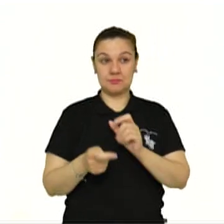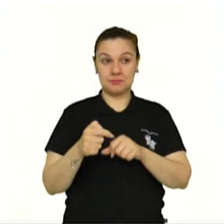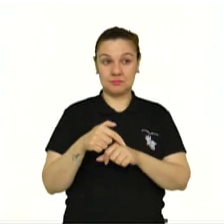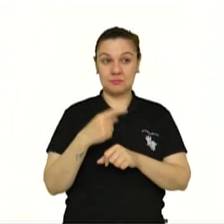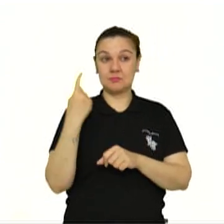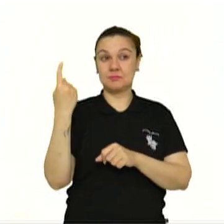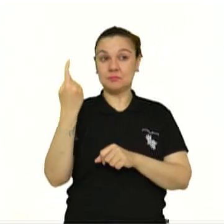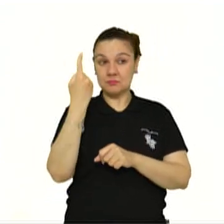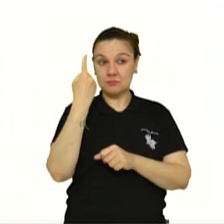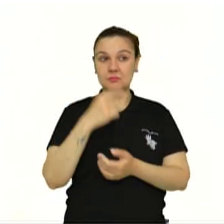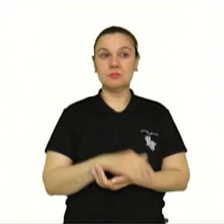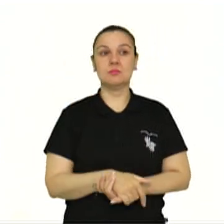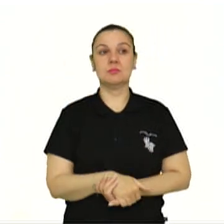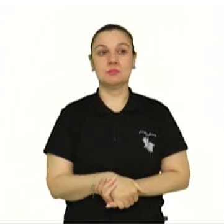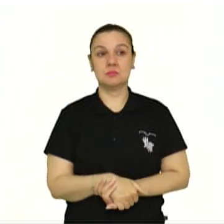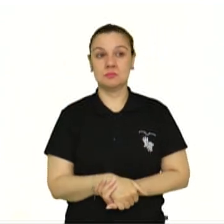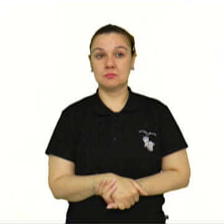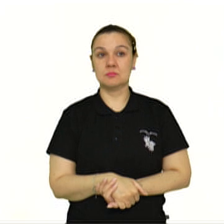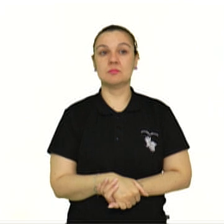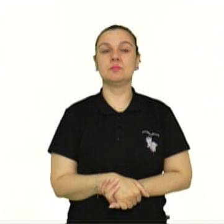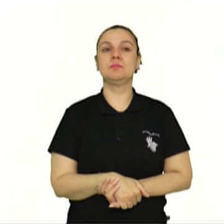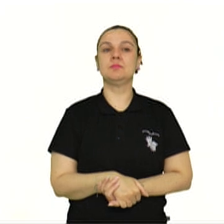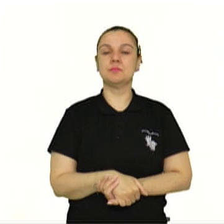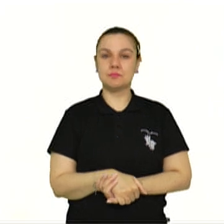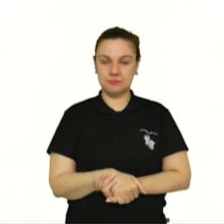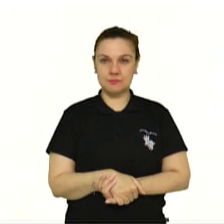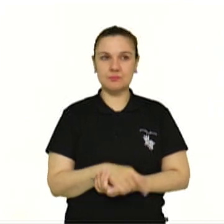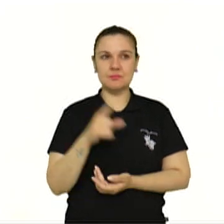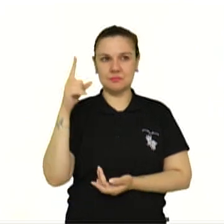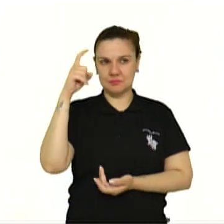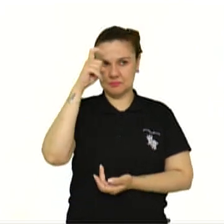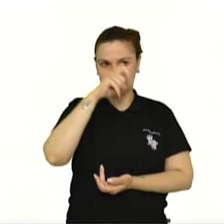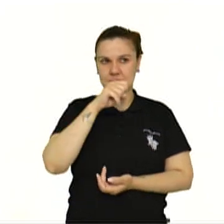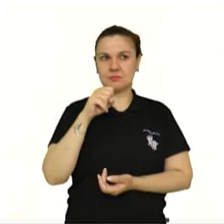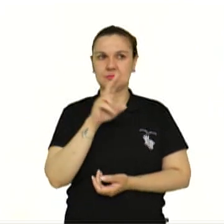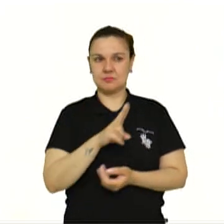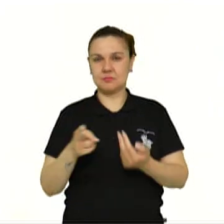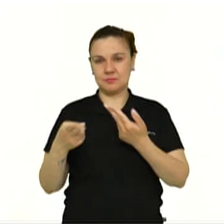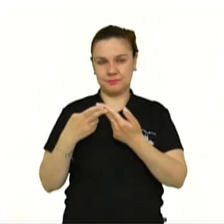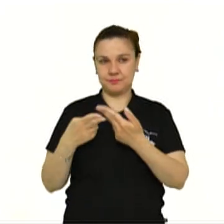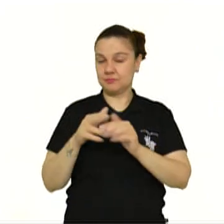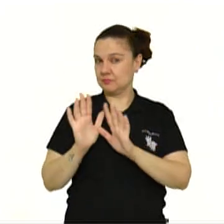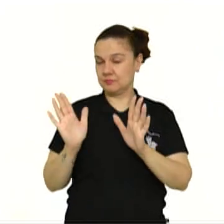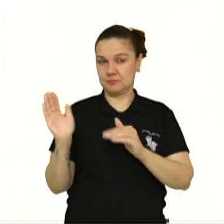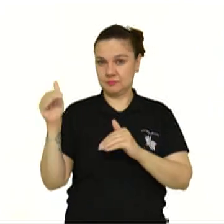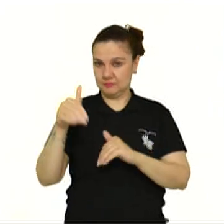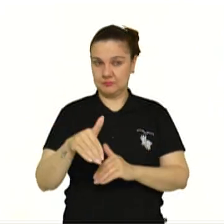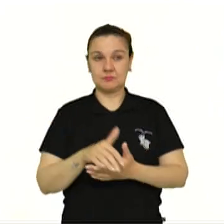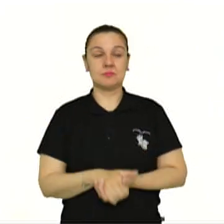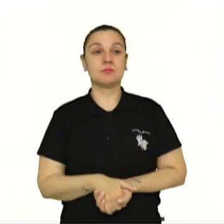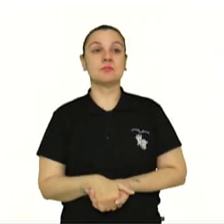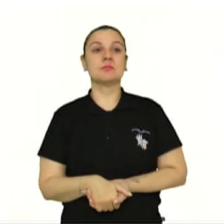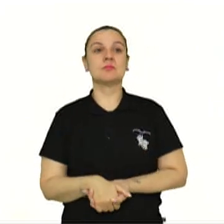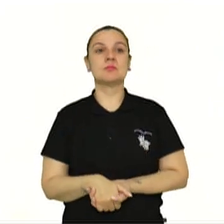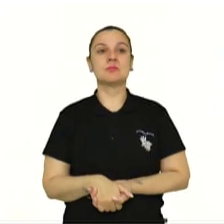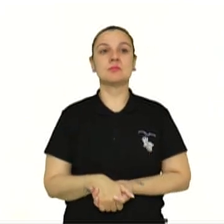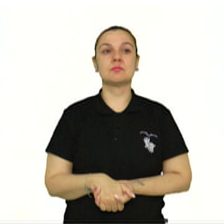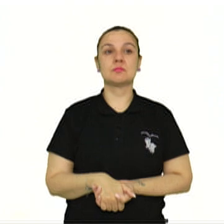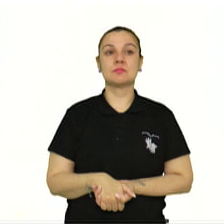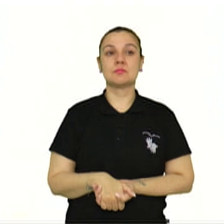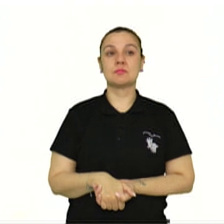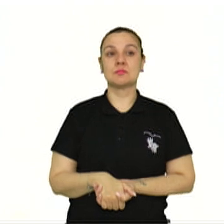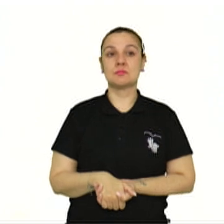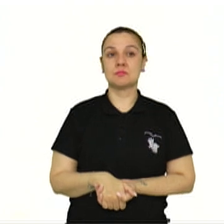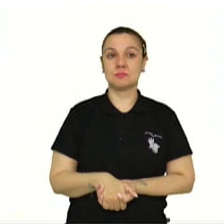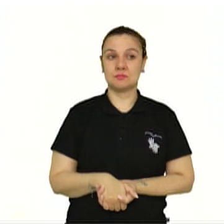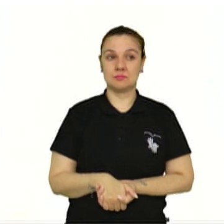Tem mais uma que é mais ainda que eu não coloquei aqui, tá? Que é muito difícil de ser usado, então daí eu nem trouxe para vocês. Aí a gente tem, essas